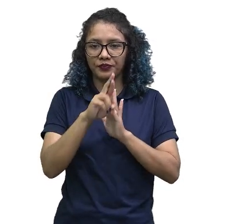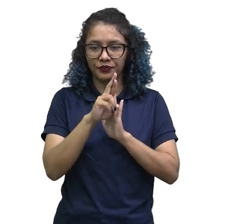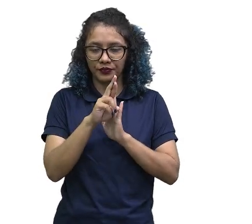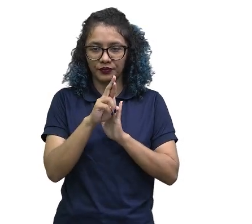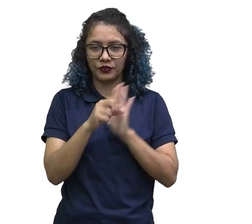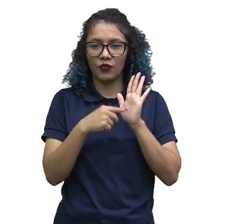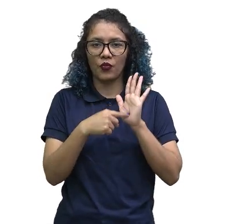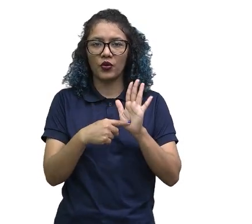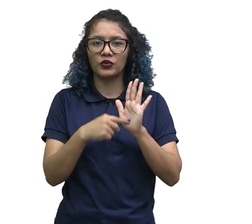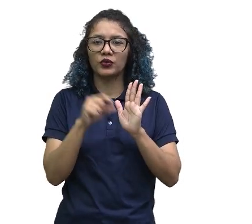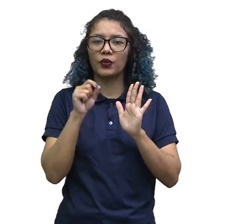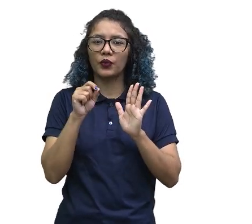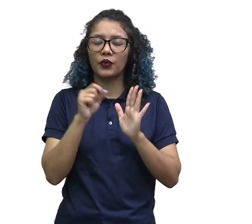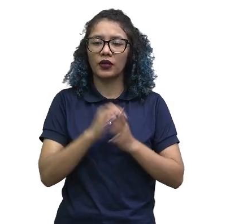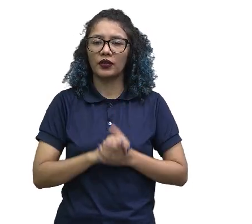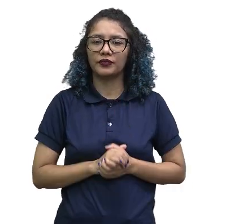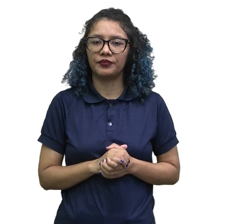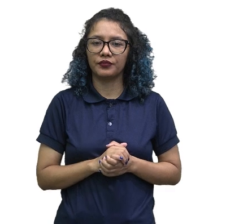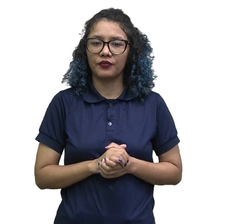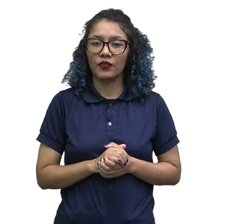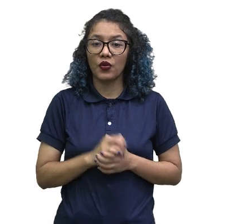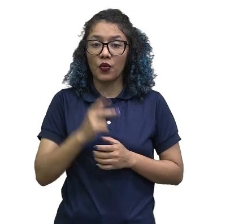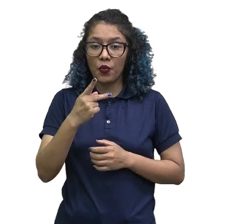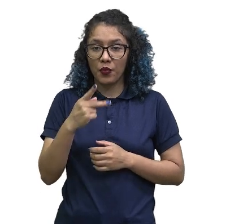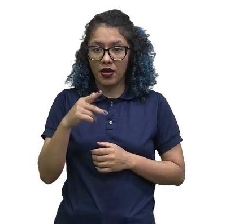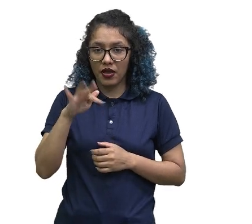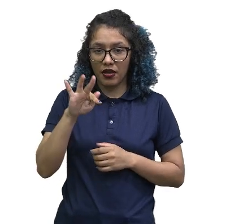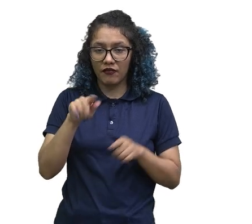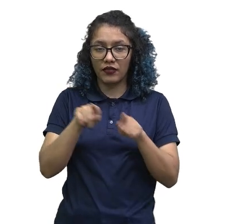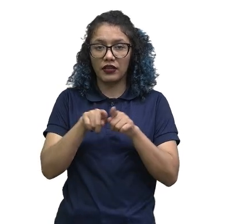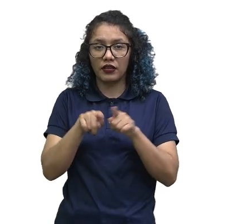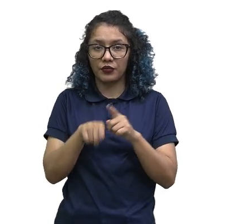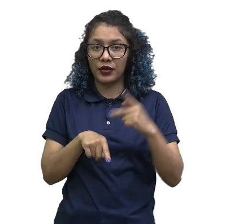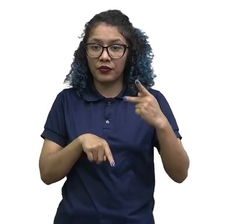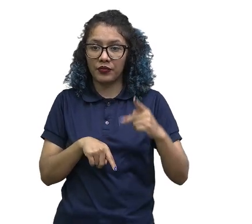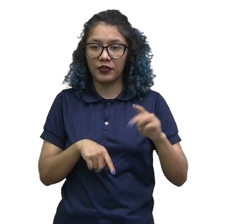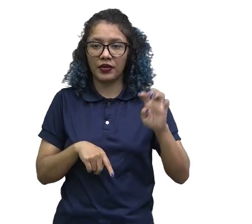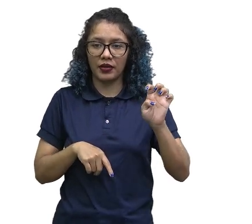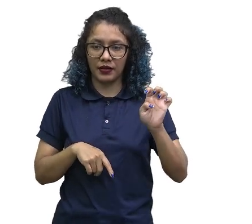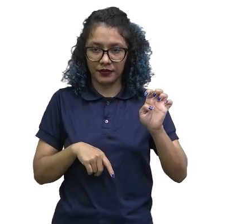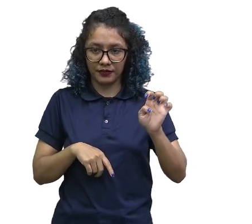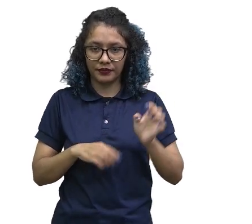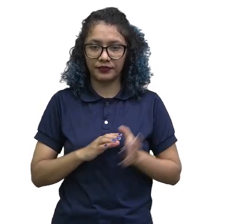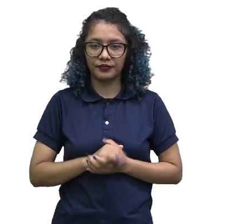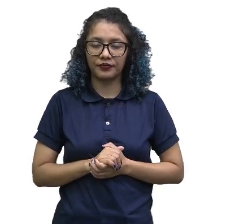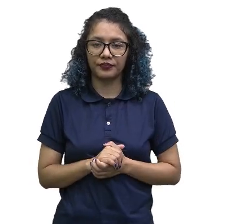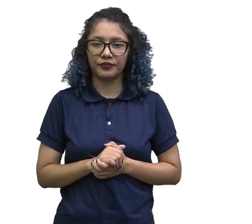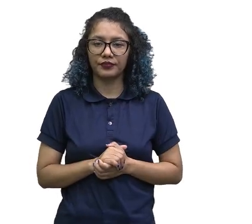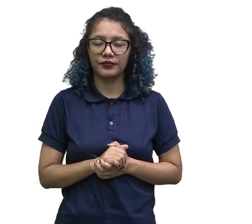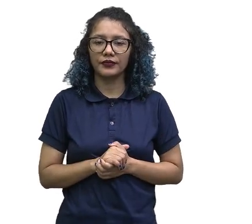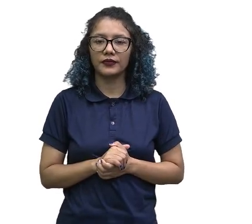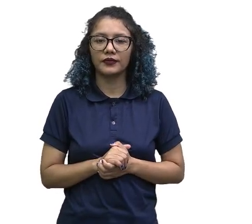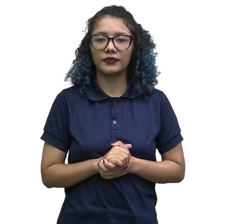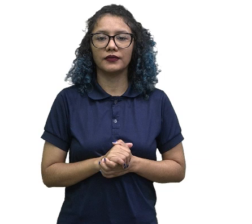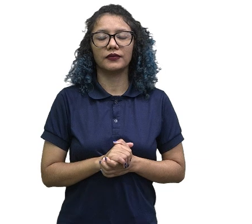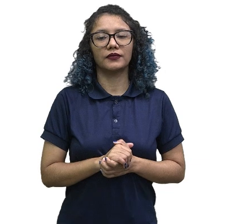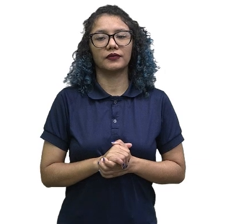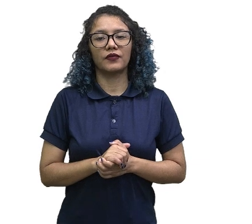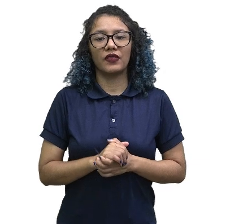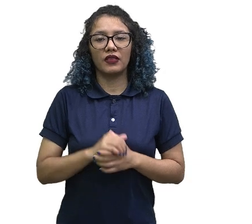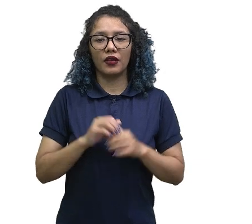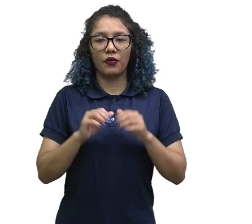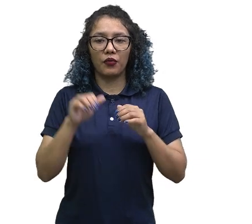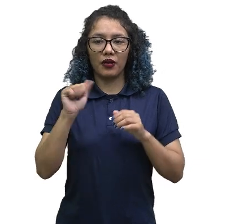mostrar para vocês os pontos de fusão e os pontos de ebulição, tá? Então, tendo aí do A para o